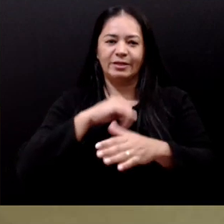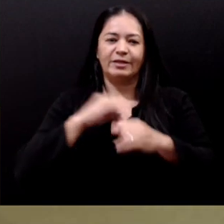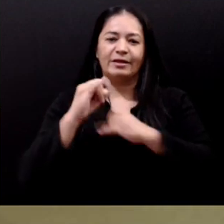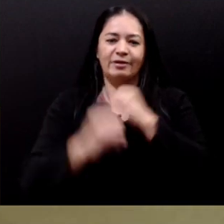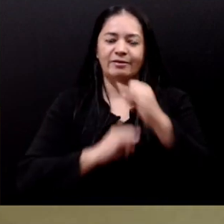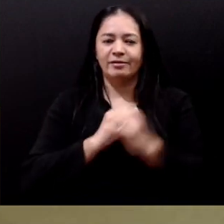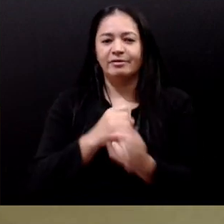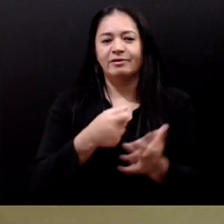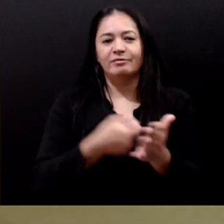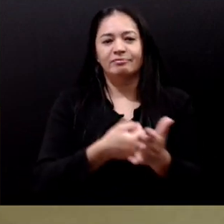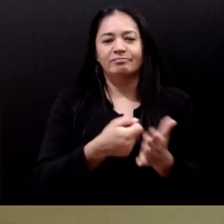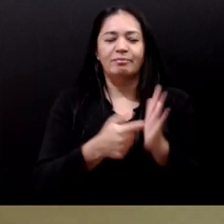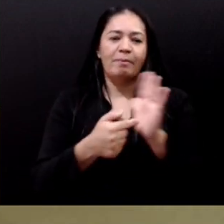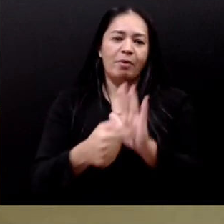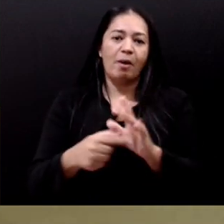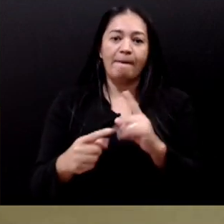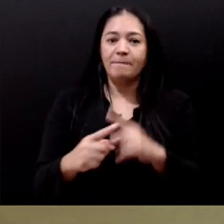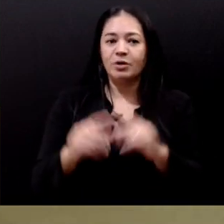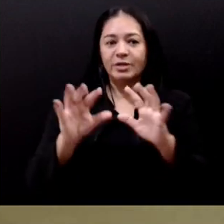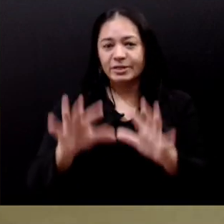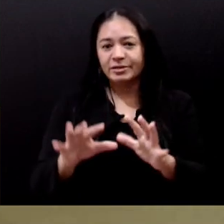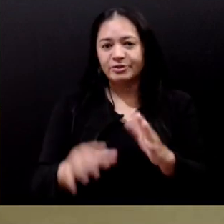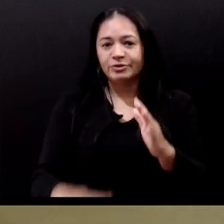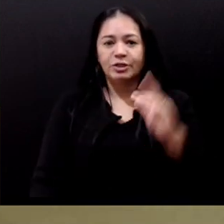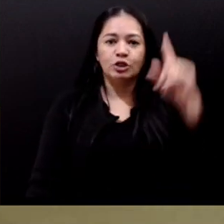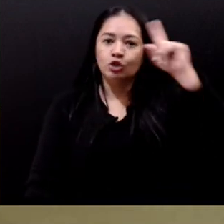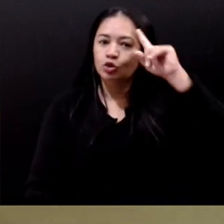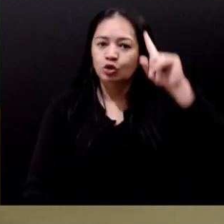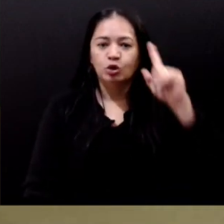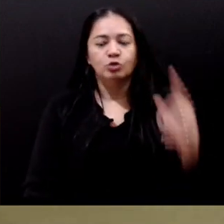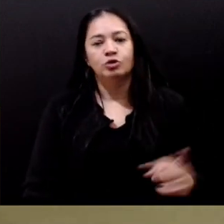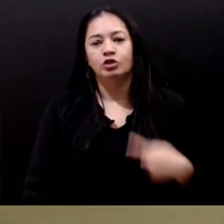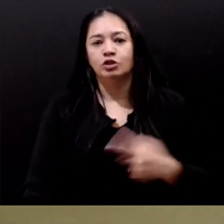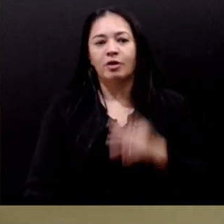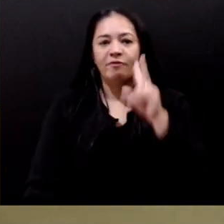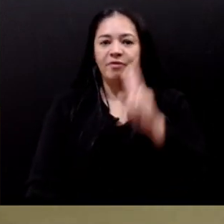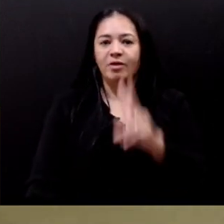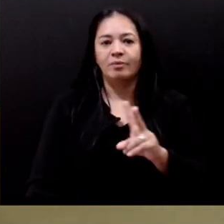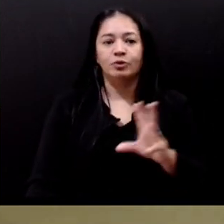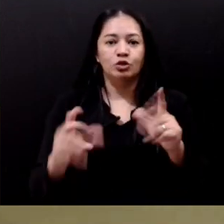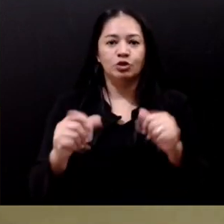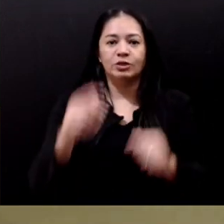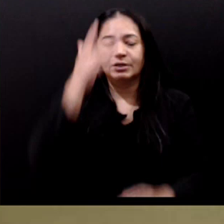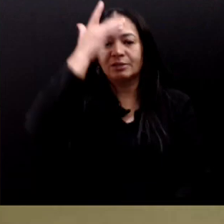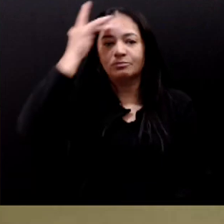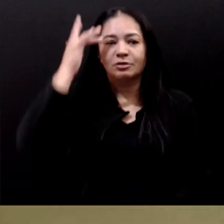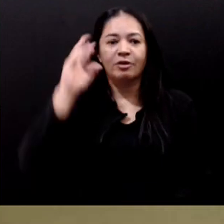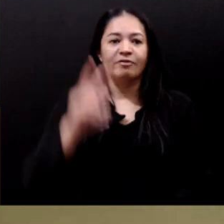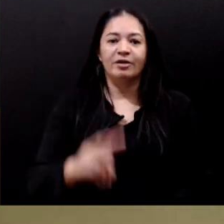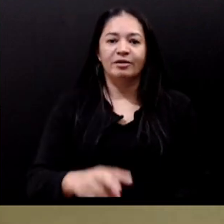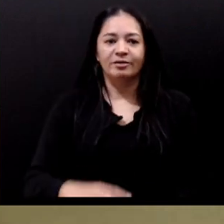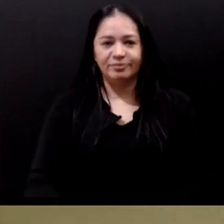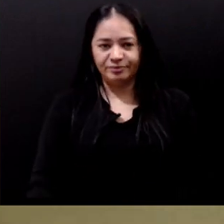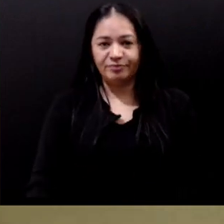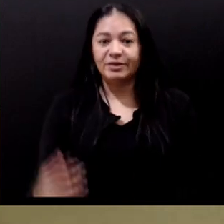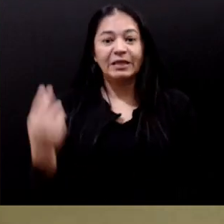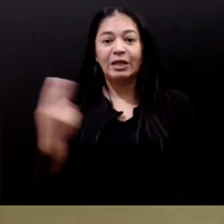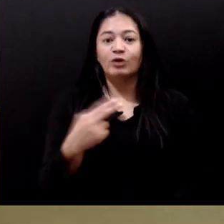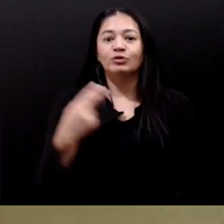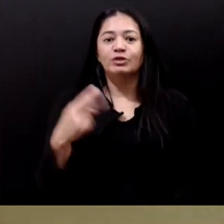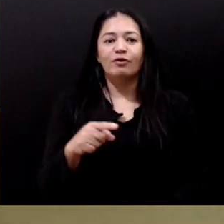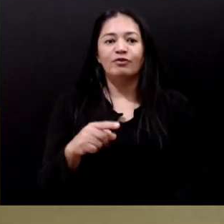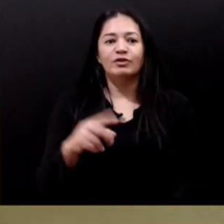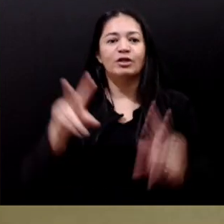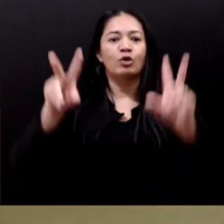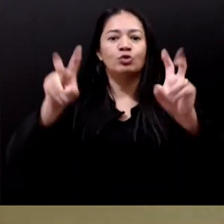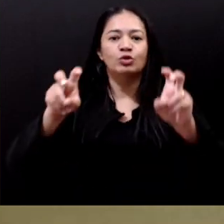porque isso está na palma da mão, todo mundo Uhum. tem, a gente essa é a nossa realidade. Não tem como Exato. você abordar um tema se você não